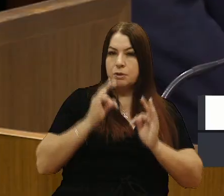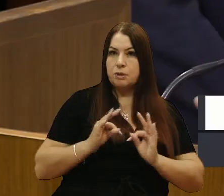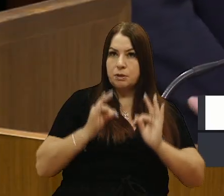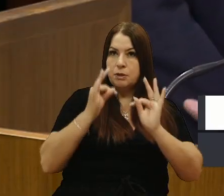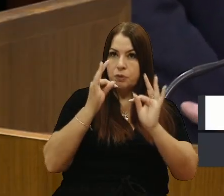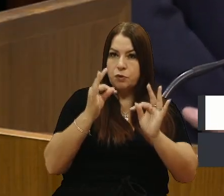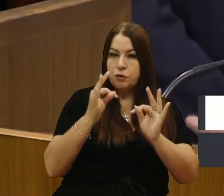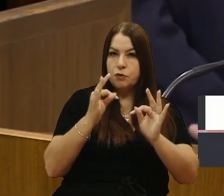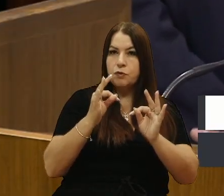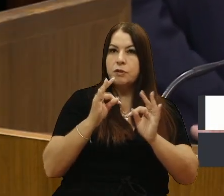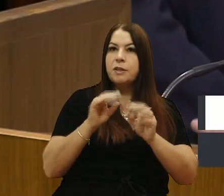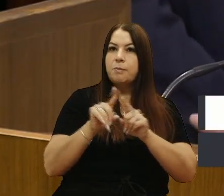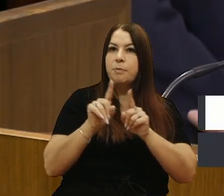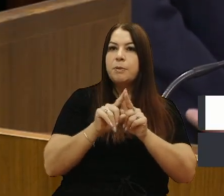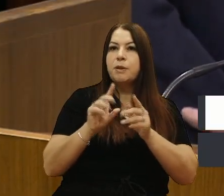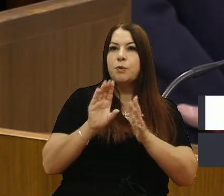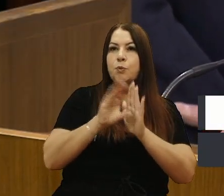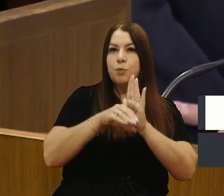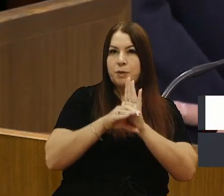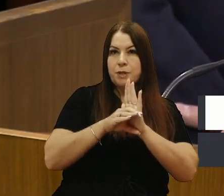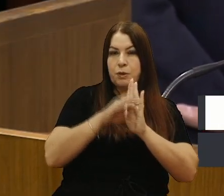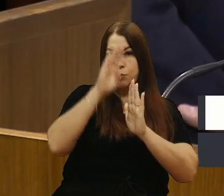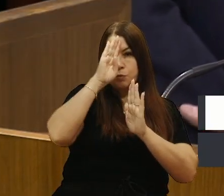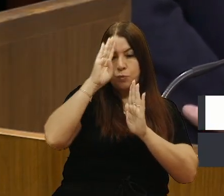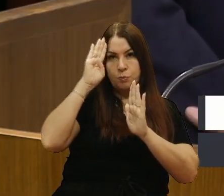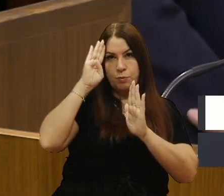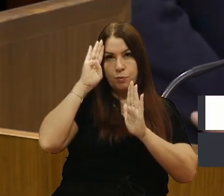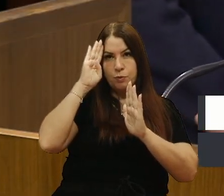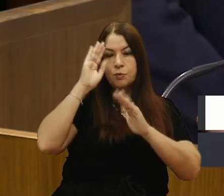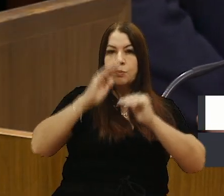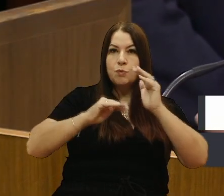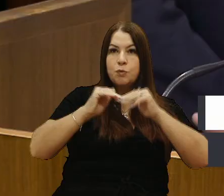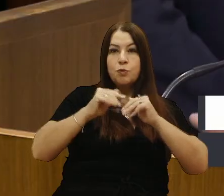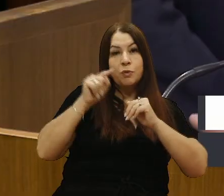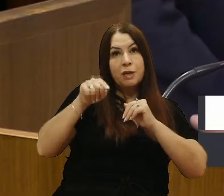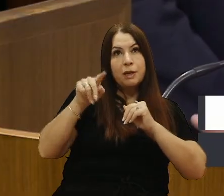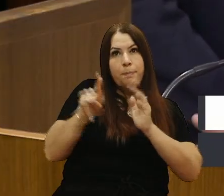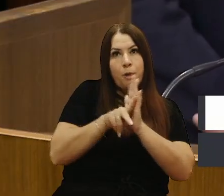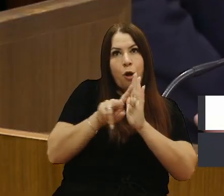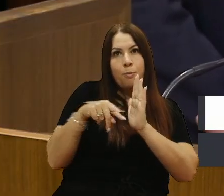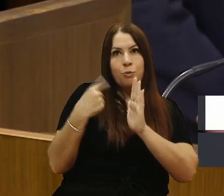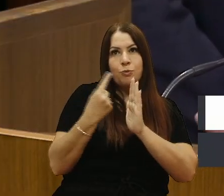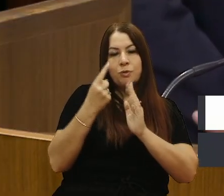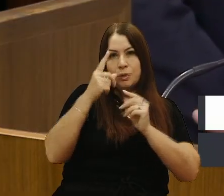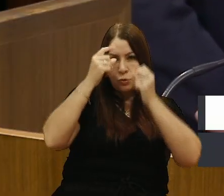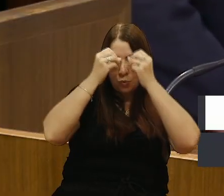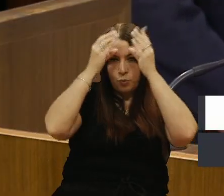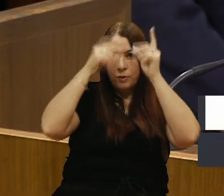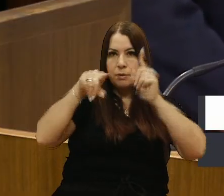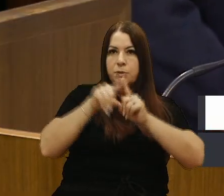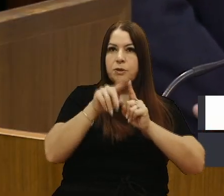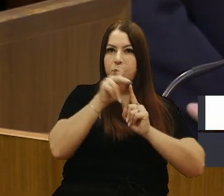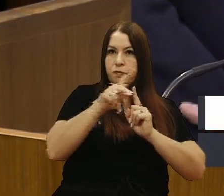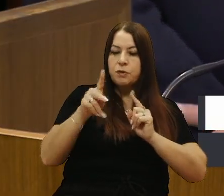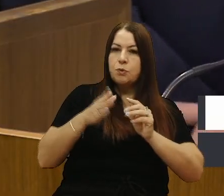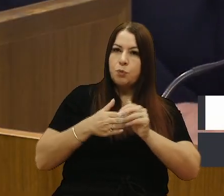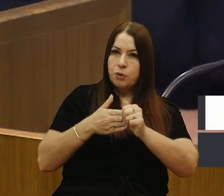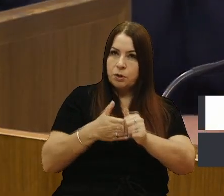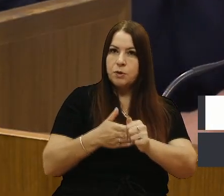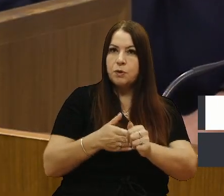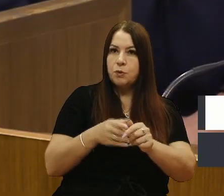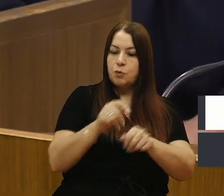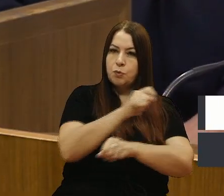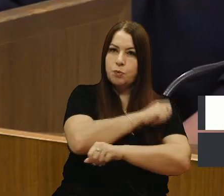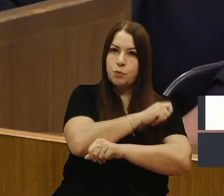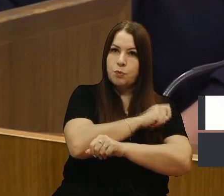científico-tecnológica, adoção do conceito do acadêmico como construtor do seu conhecimento, sendo o professor um orientador do estudante